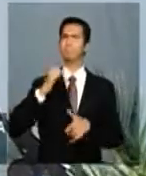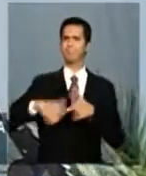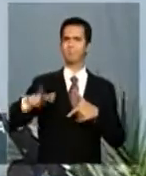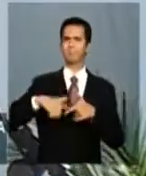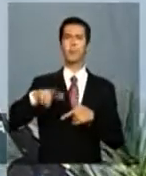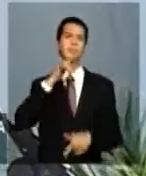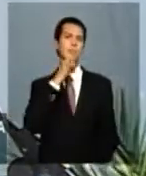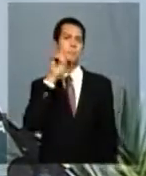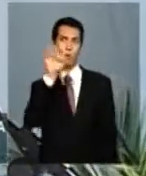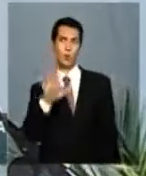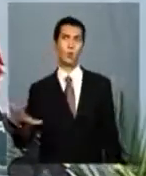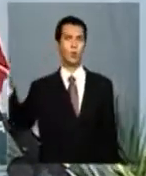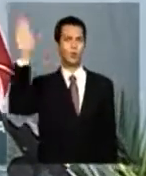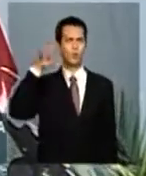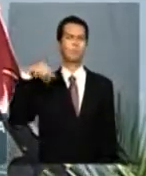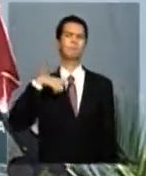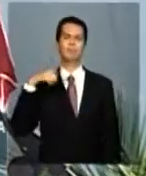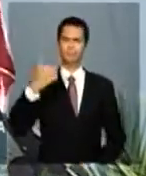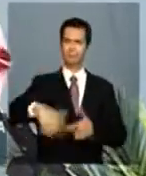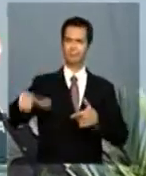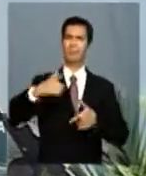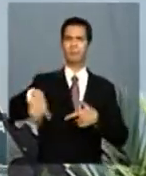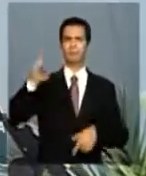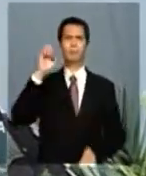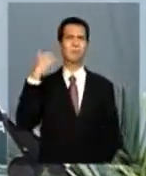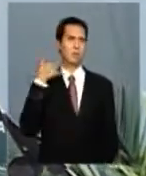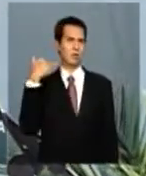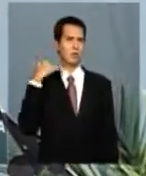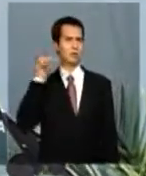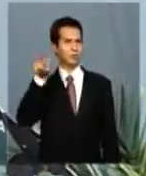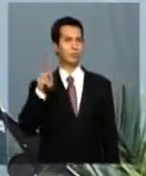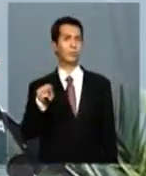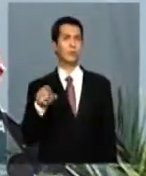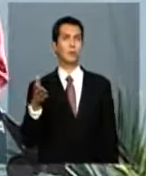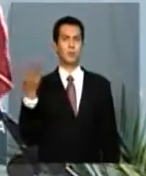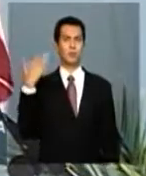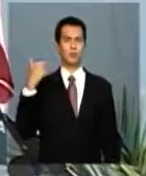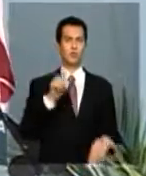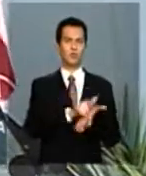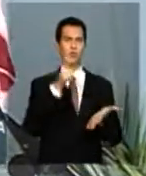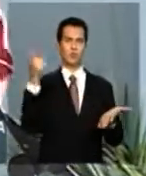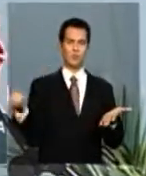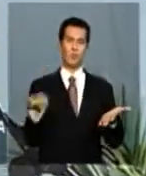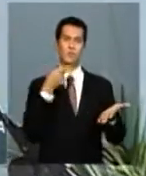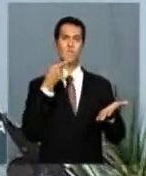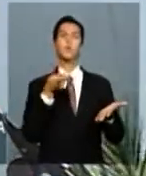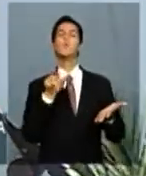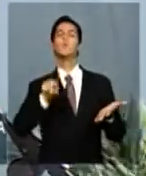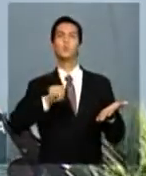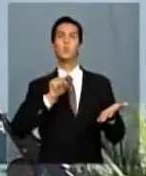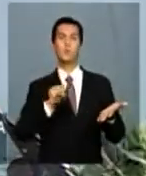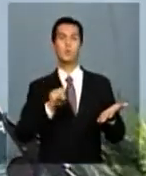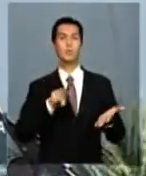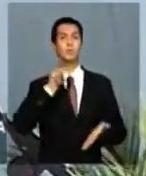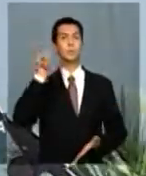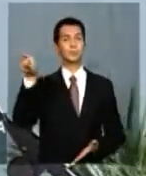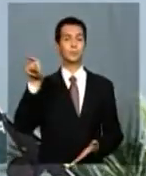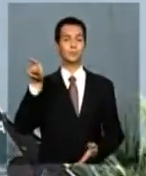europeus. Por exemplo, recentemente o jornal noticiou corridas para